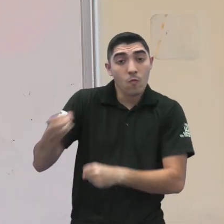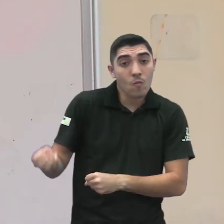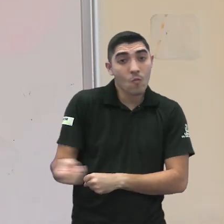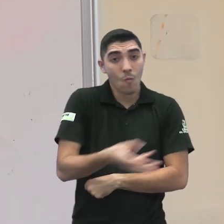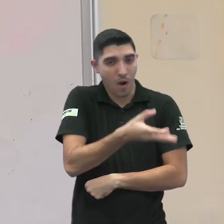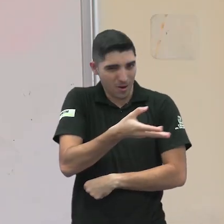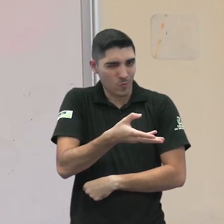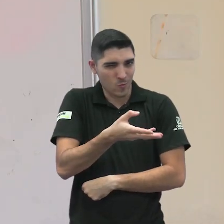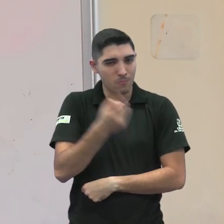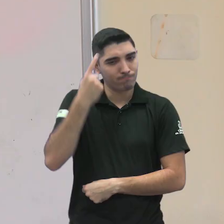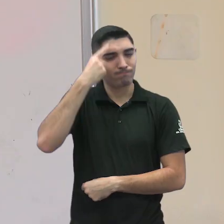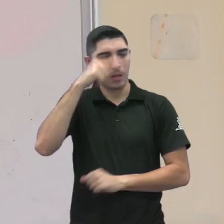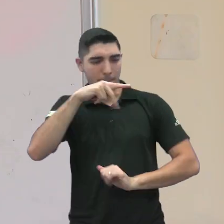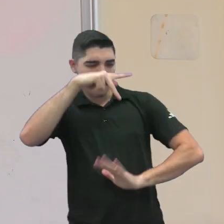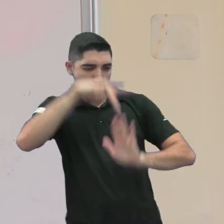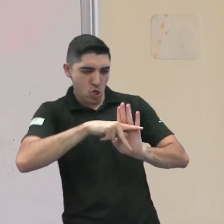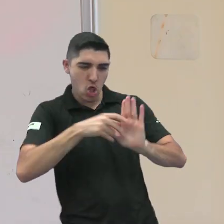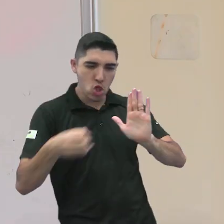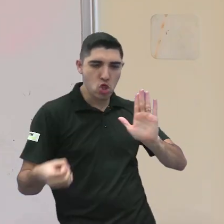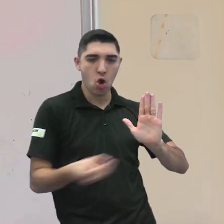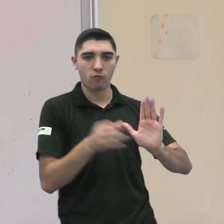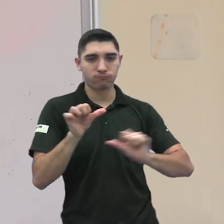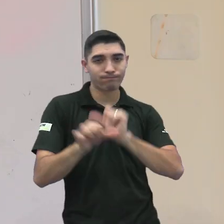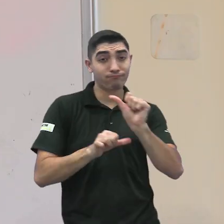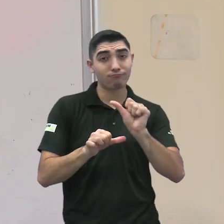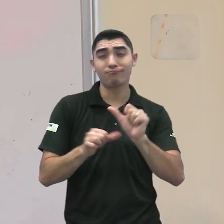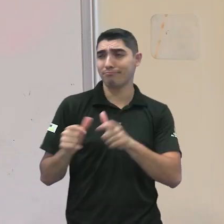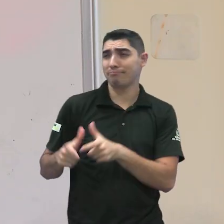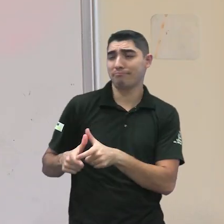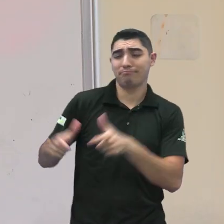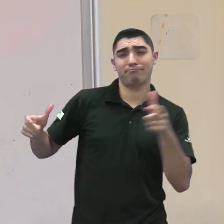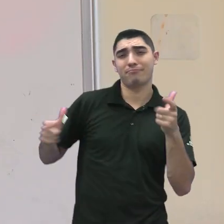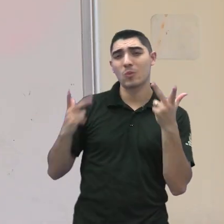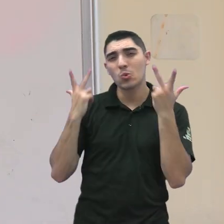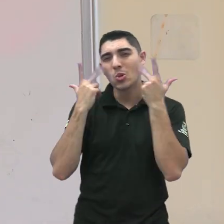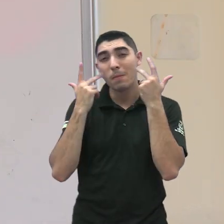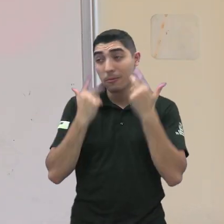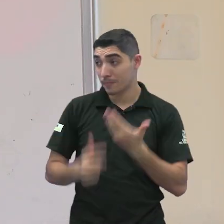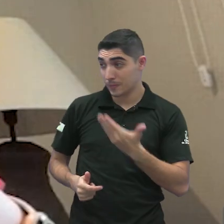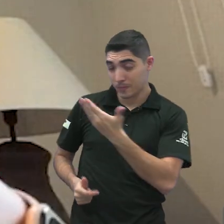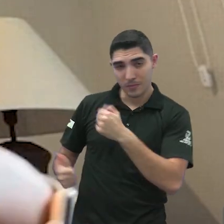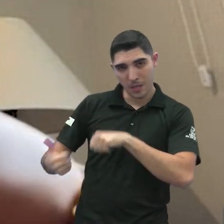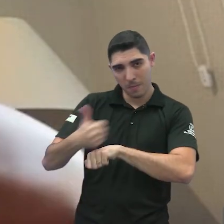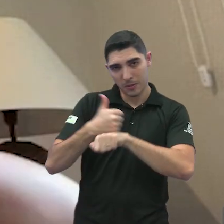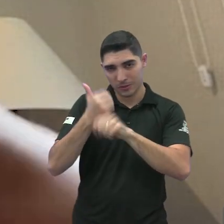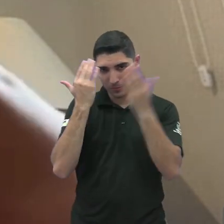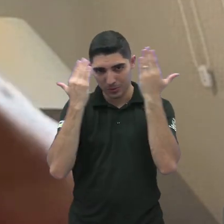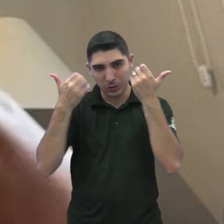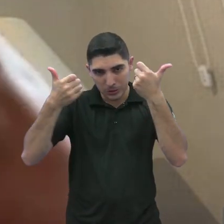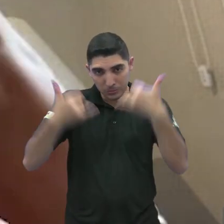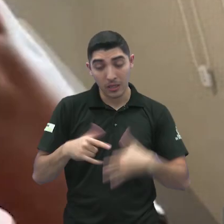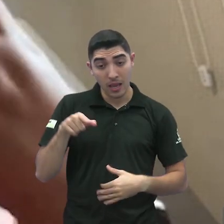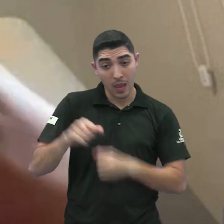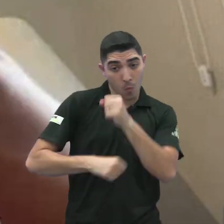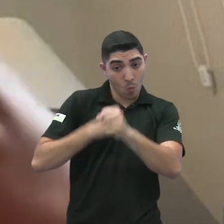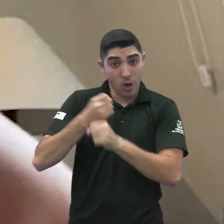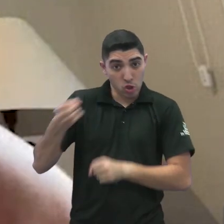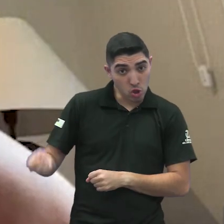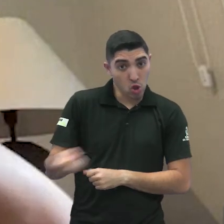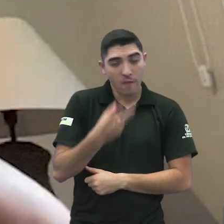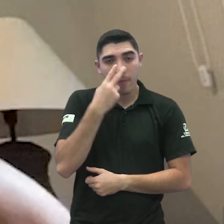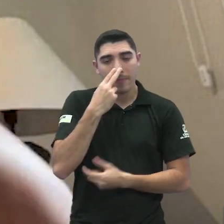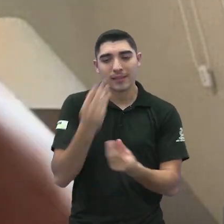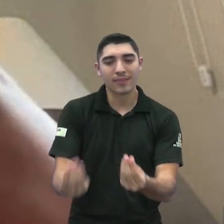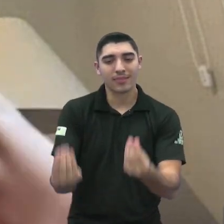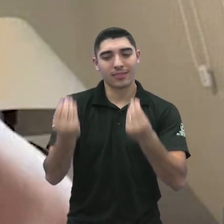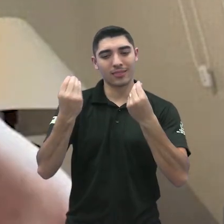esperar um novo ano começar para retomar algum projeto é um hábito muito comum. De acordo com essa psicóloga, o início de um